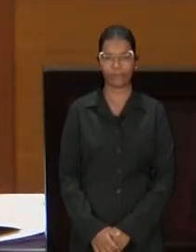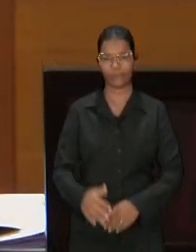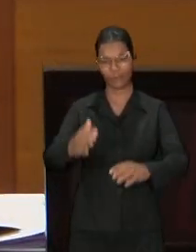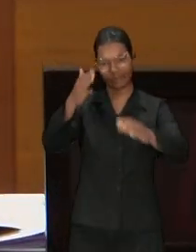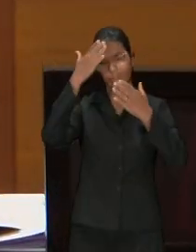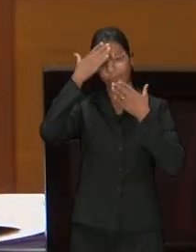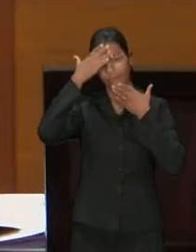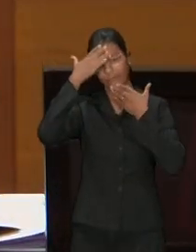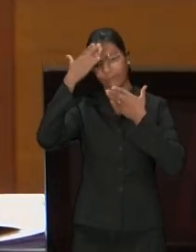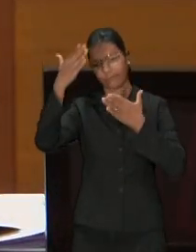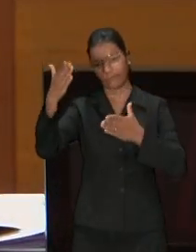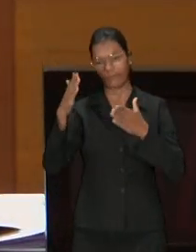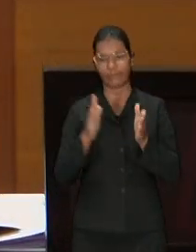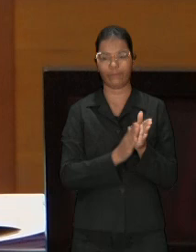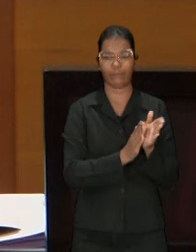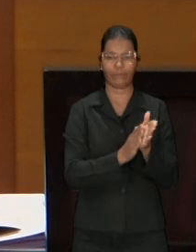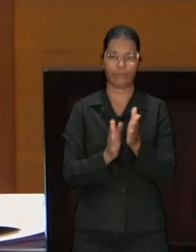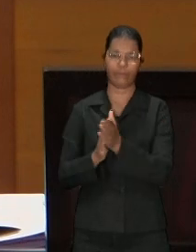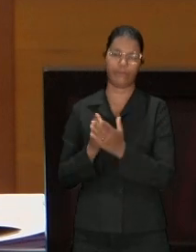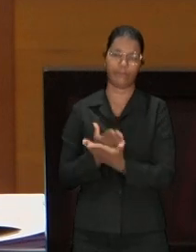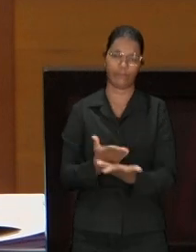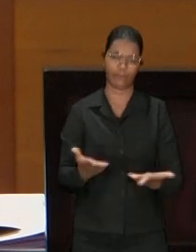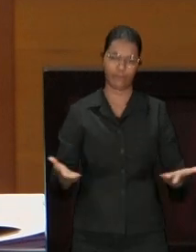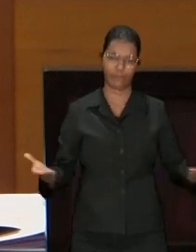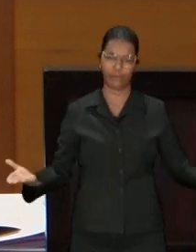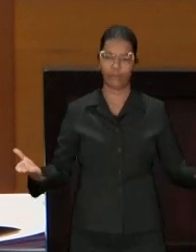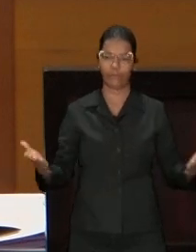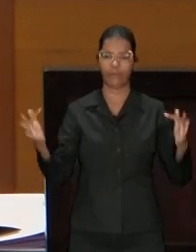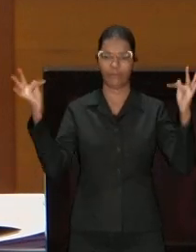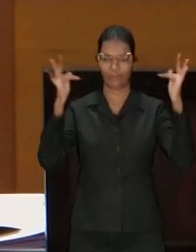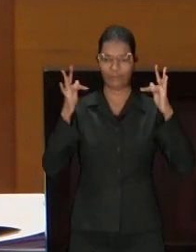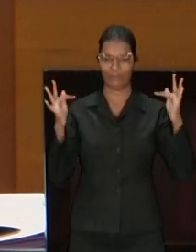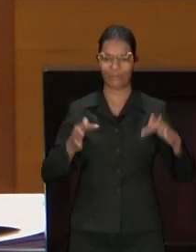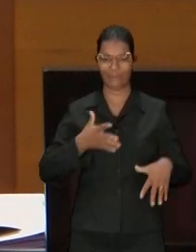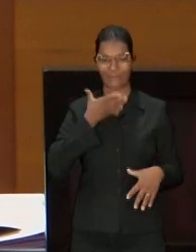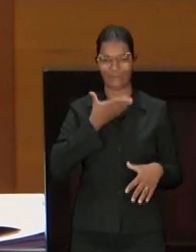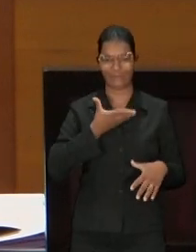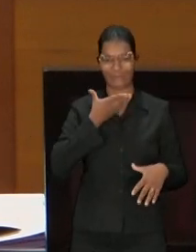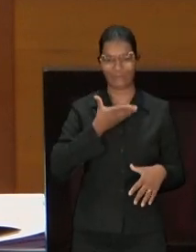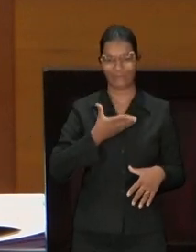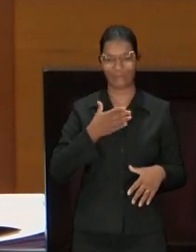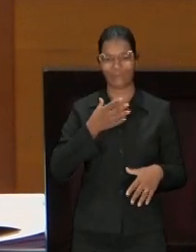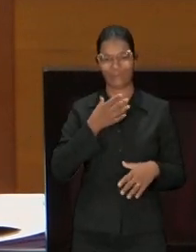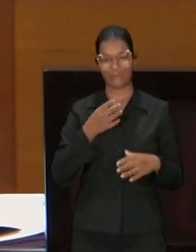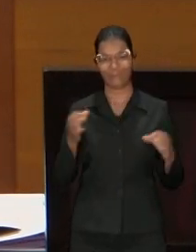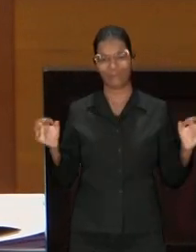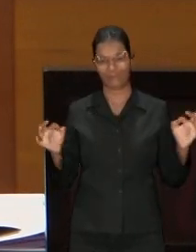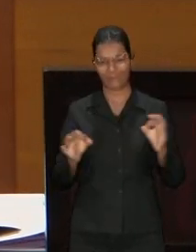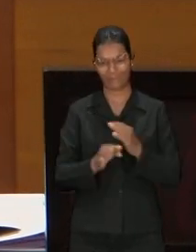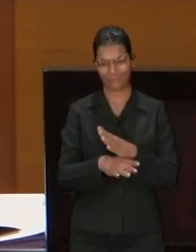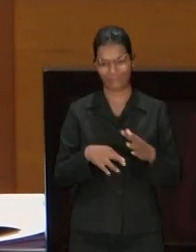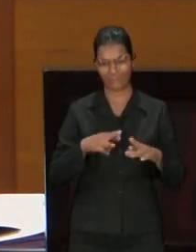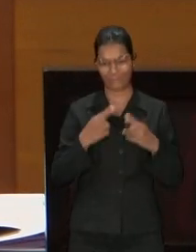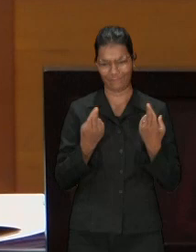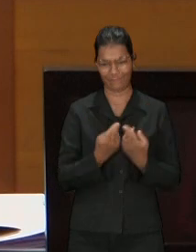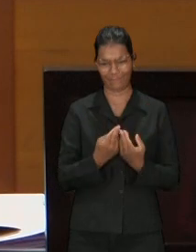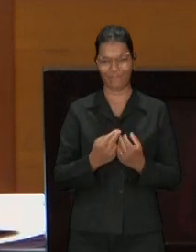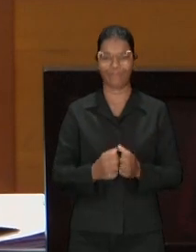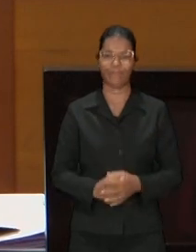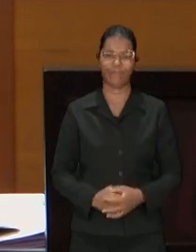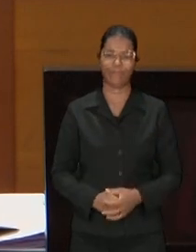Obrigado, parabéns aí a todos, que tenham um feliz Natal e um próspero Ano Novo. Declaro encerrada esta sessão.